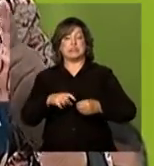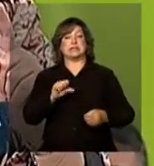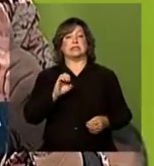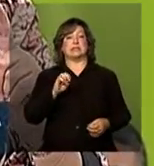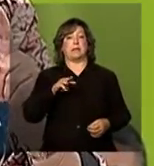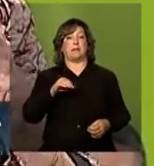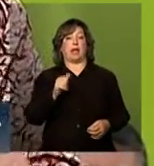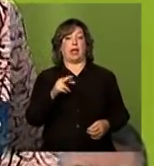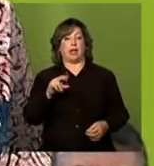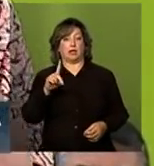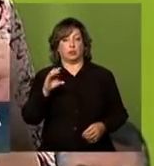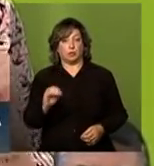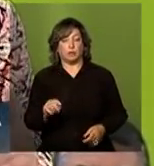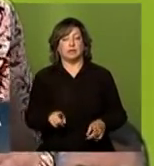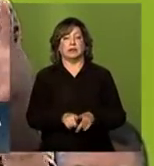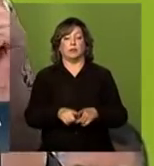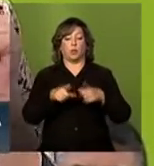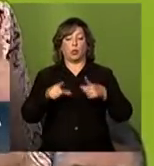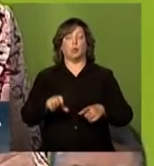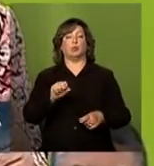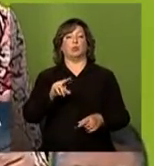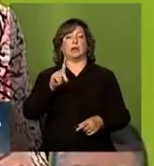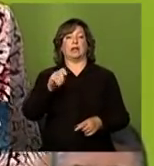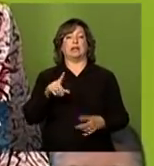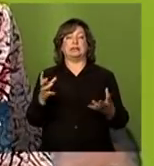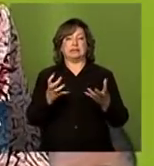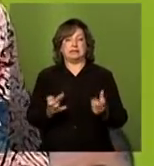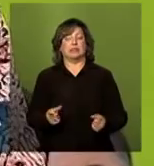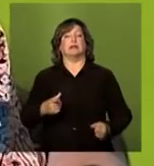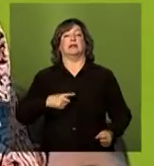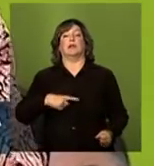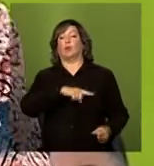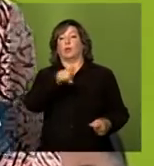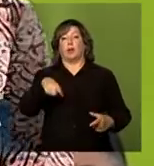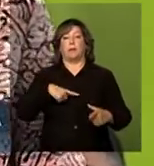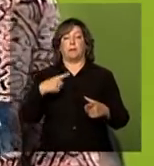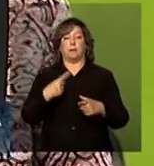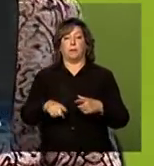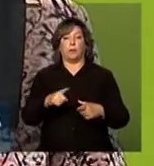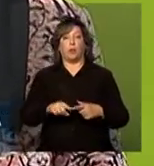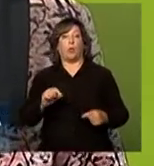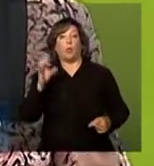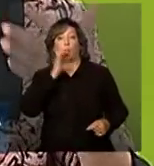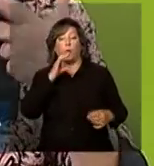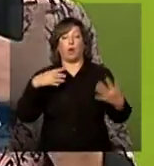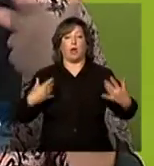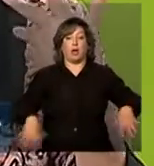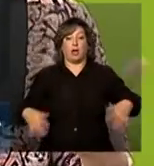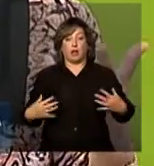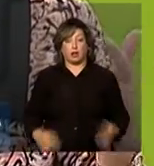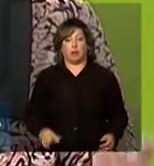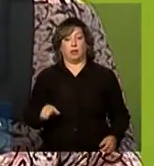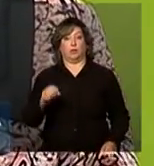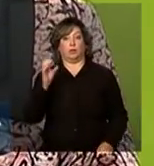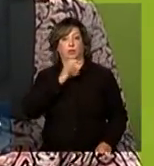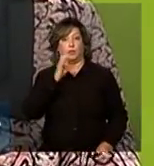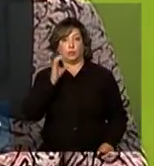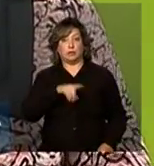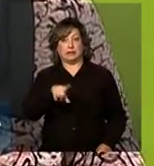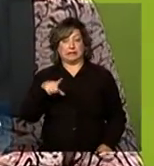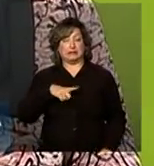da Suene em condições de Emergência com emergência